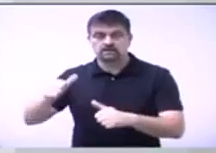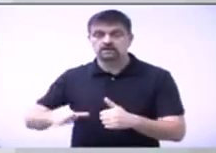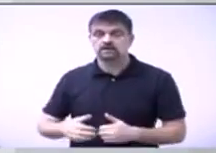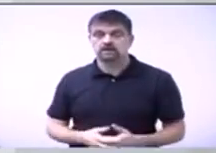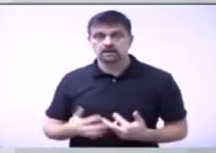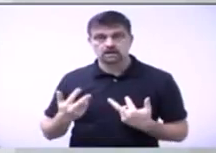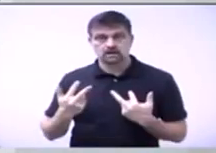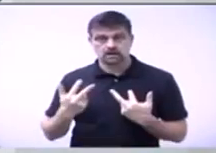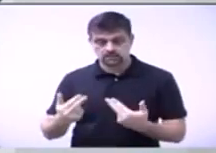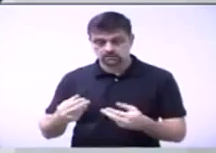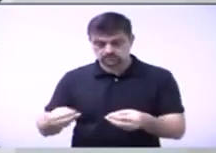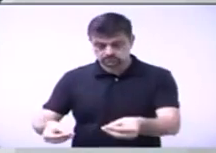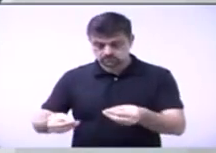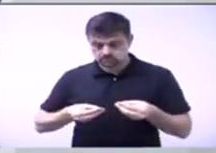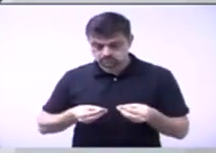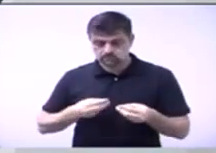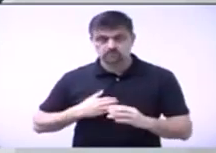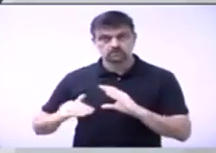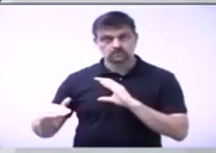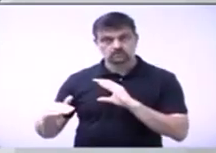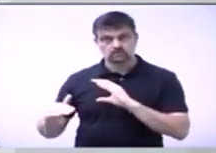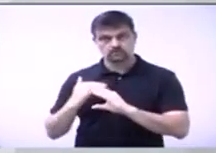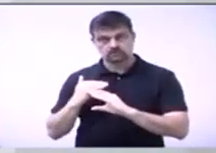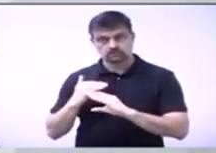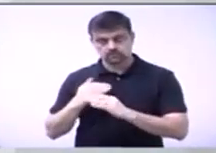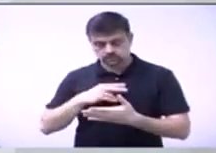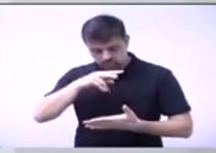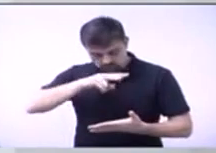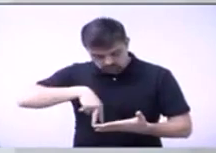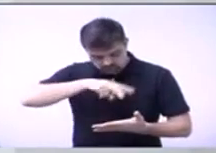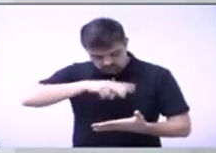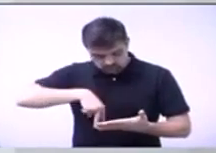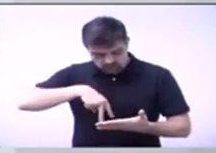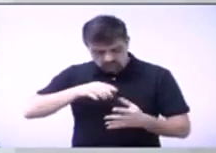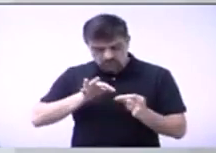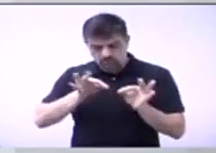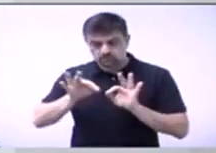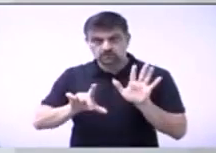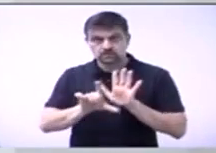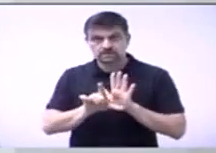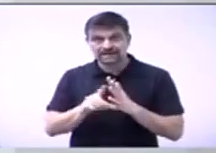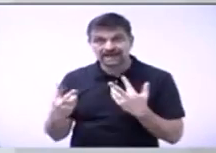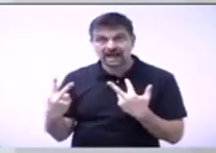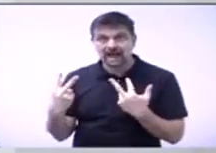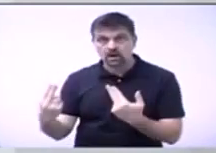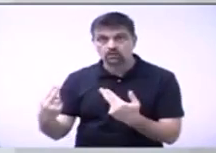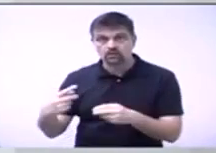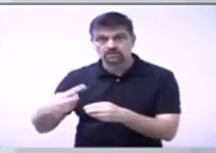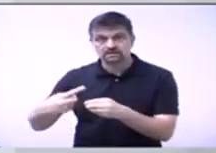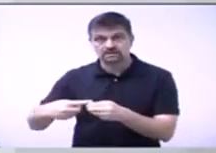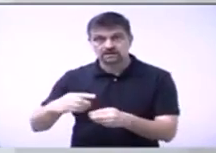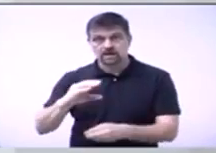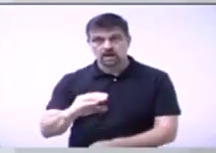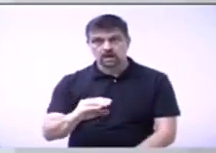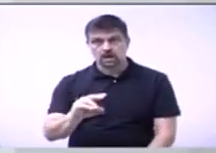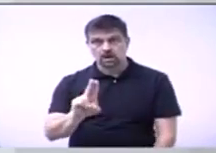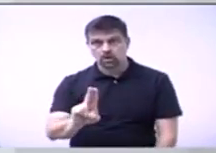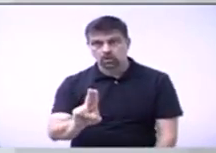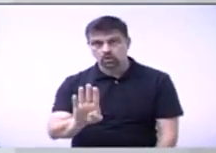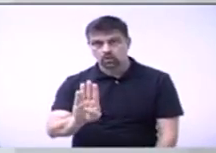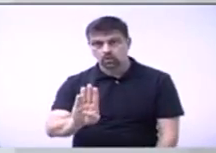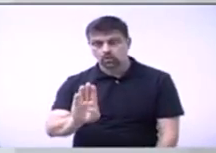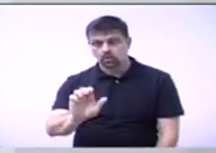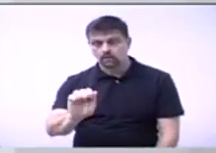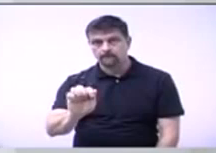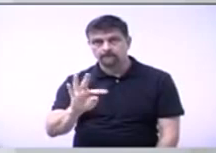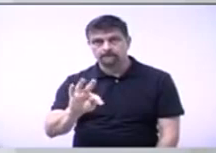trouxe, me mandou um e-mail, de um projeto de lei de Cubatão, onde os vereadores